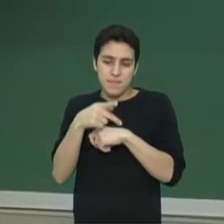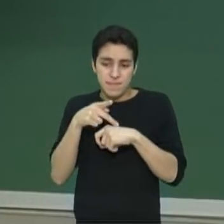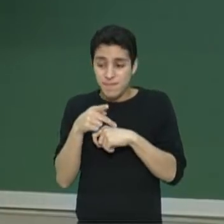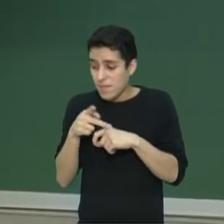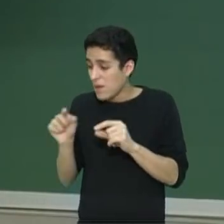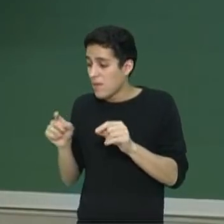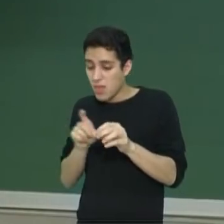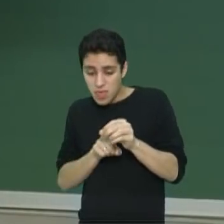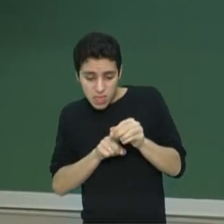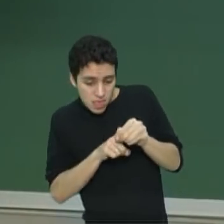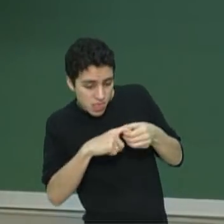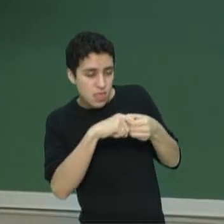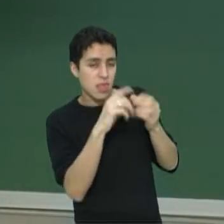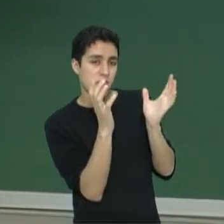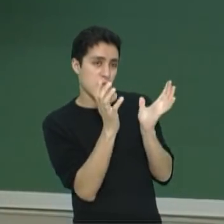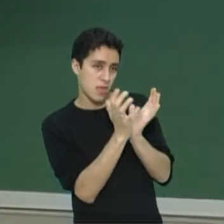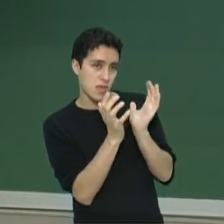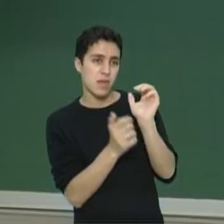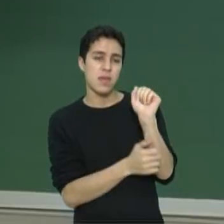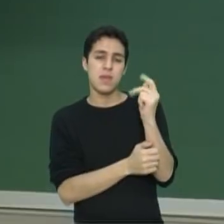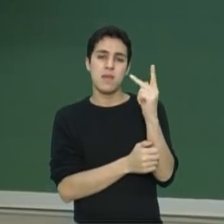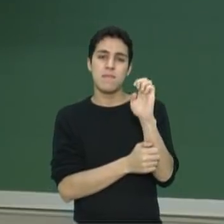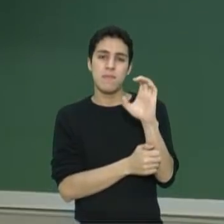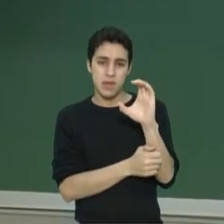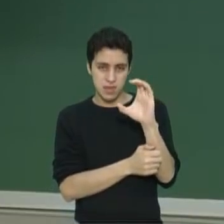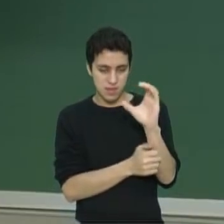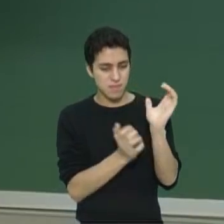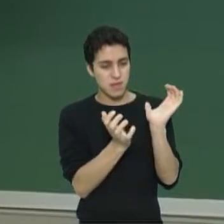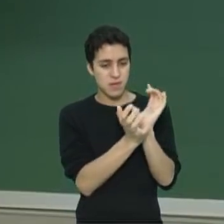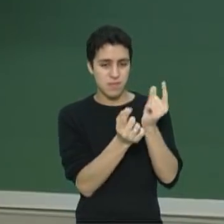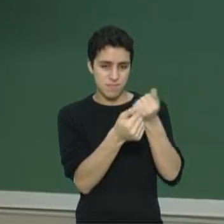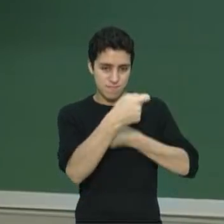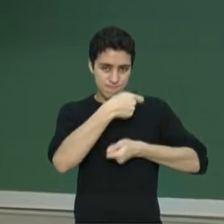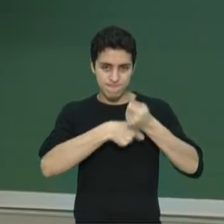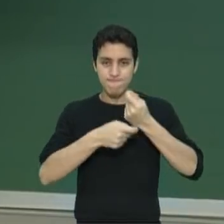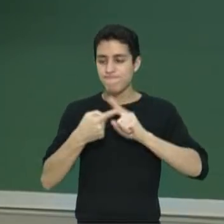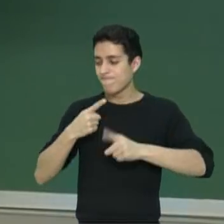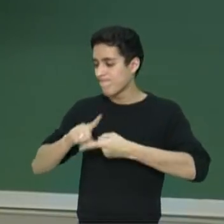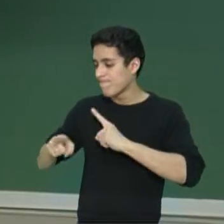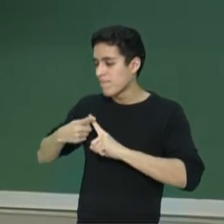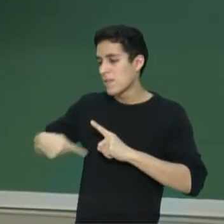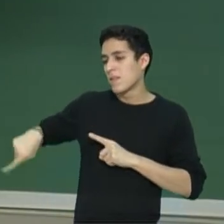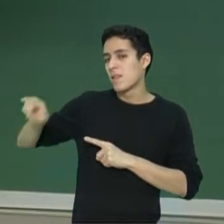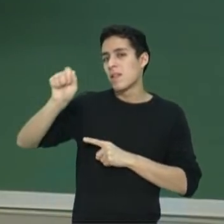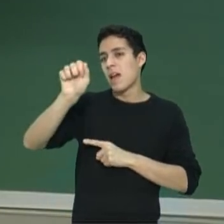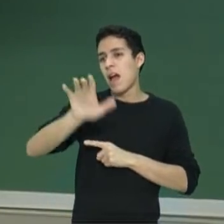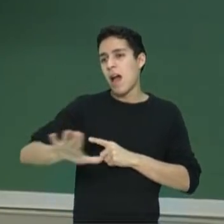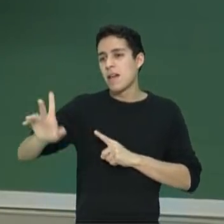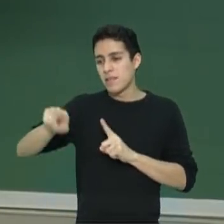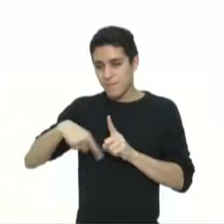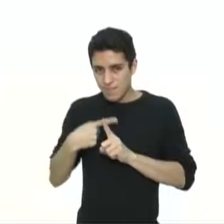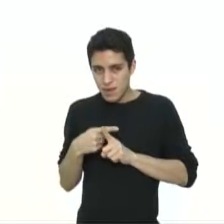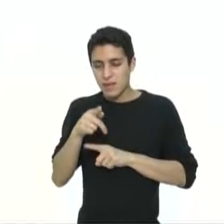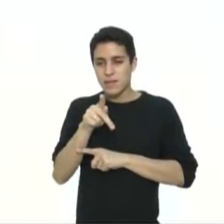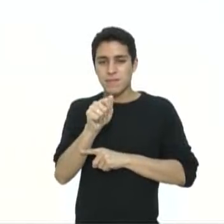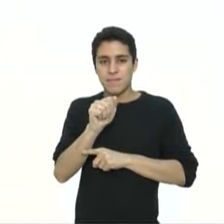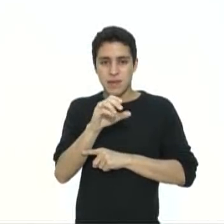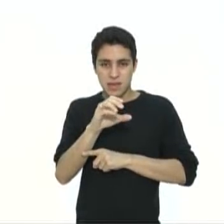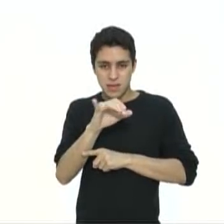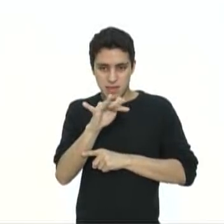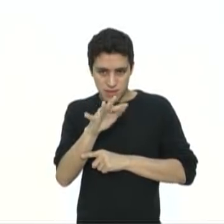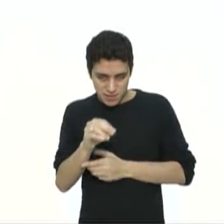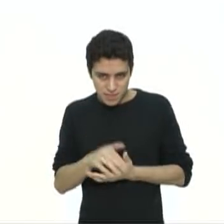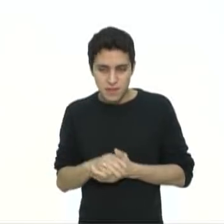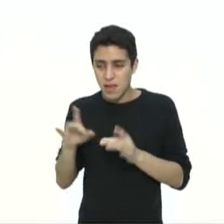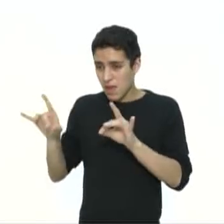são integralizados à APEC, esse Bloco Econômico de Cooperação Econômica da Ásia e do Pacífico. Austrália,